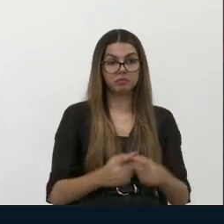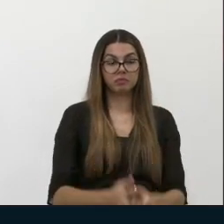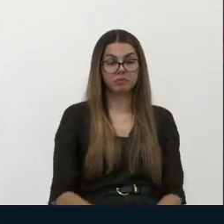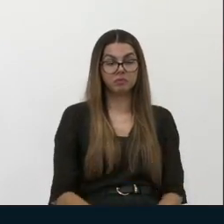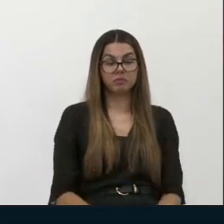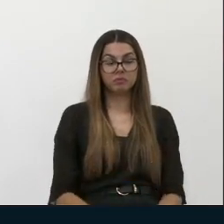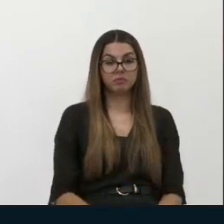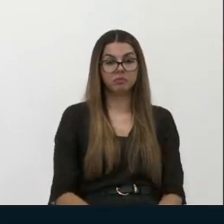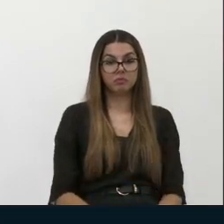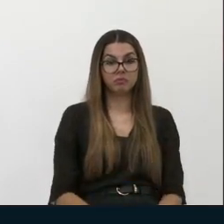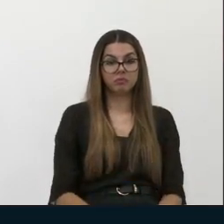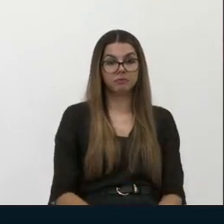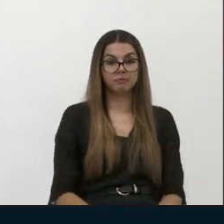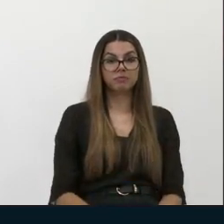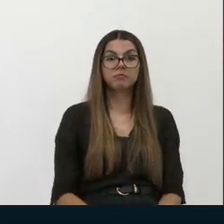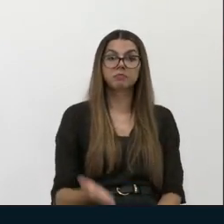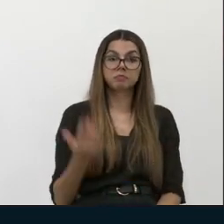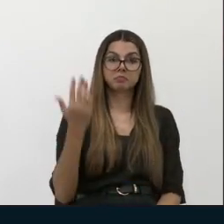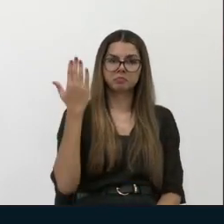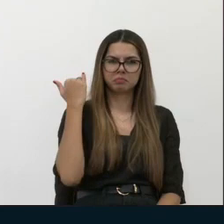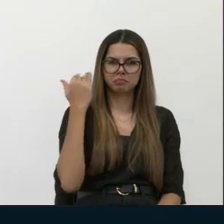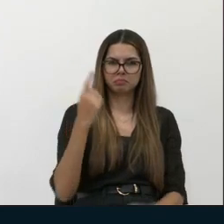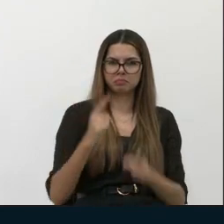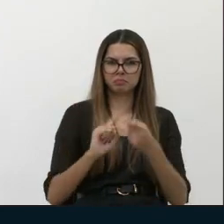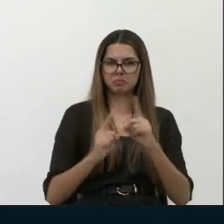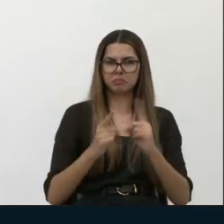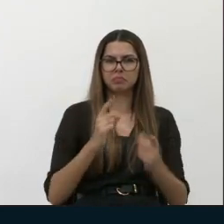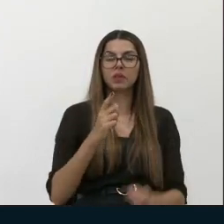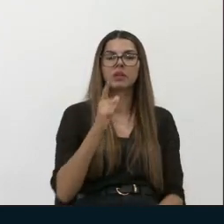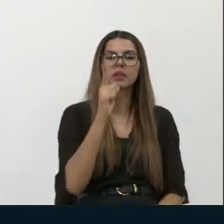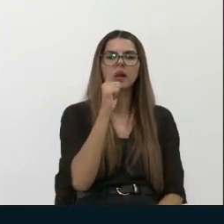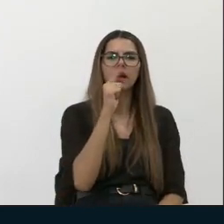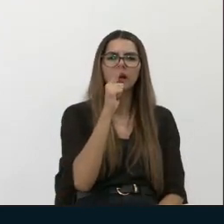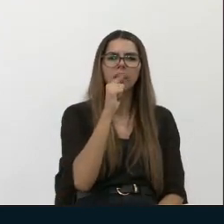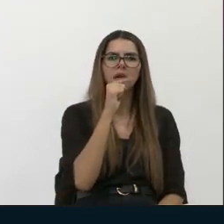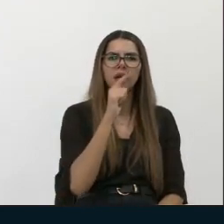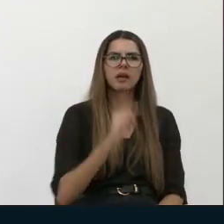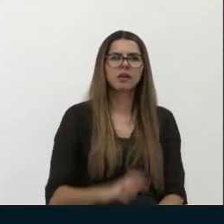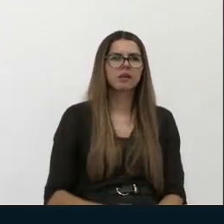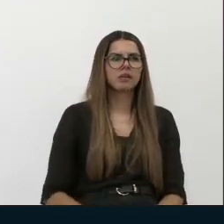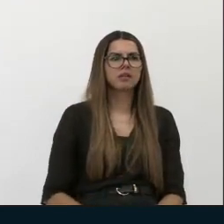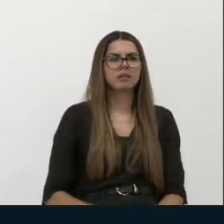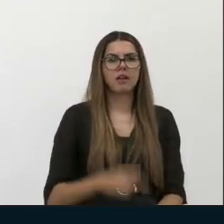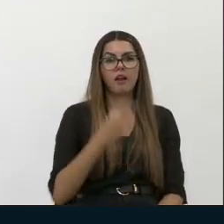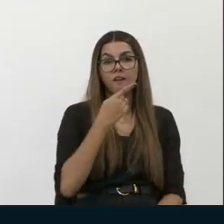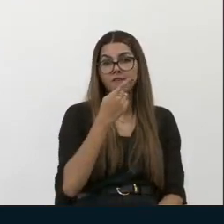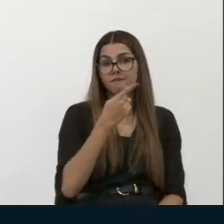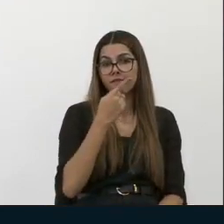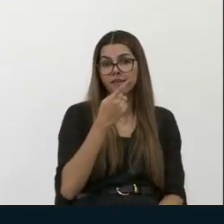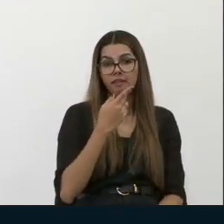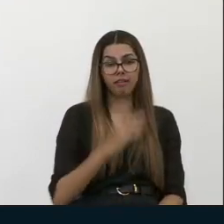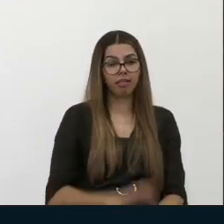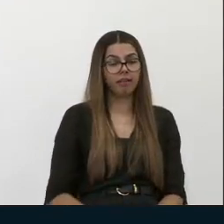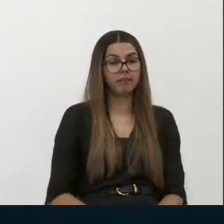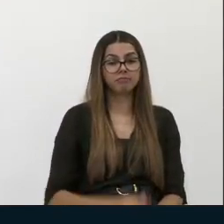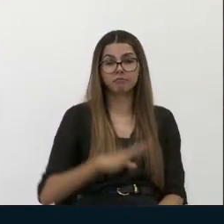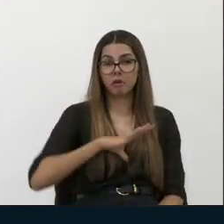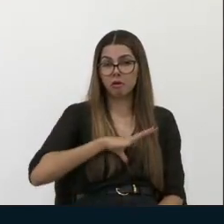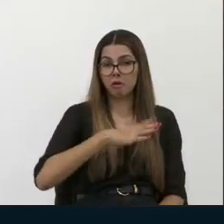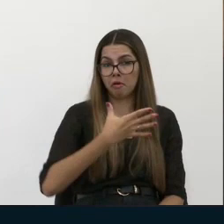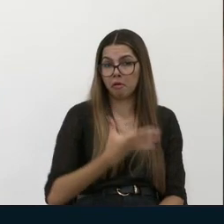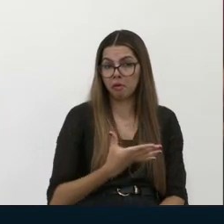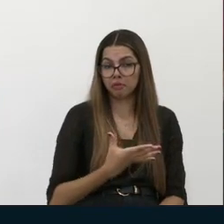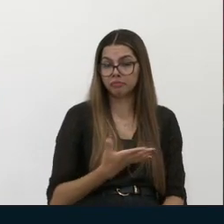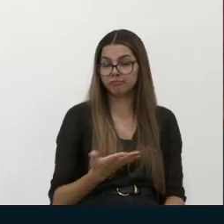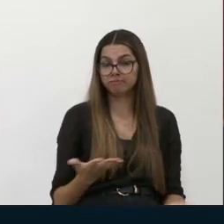quando foi a discussão da Sabesp, não teve um que teve coragem de falar. Ah, porque ninguém deixou, porque não sei o quê. Mas como não